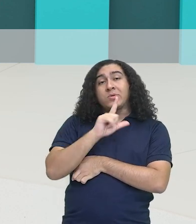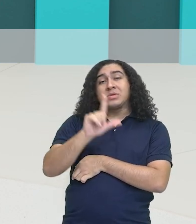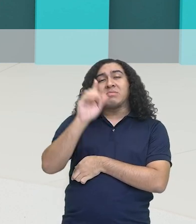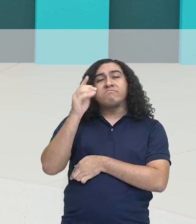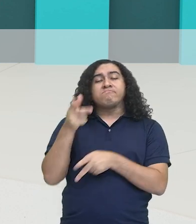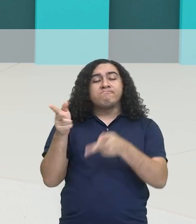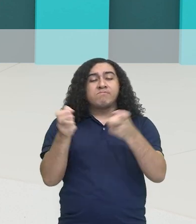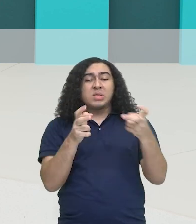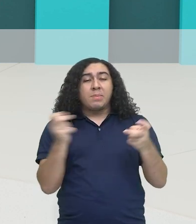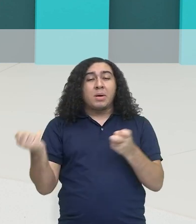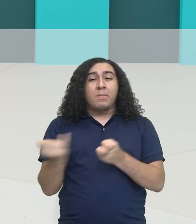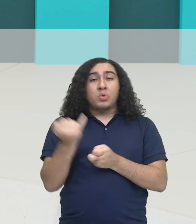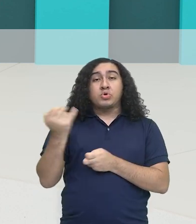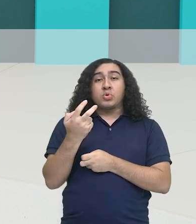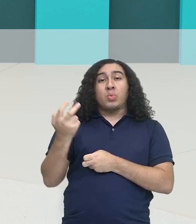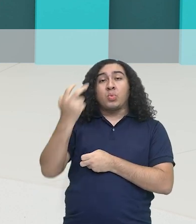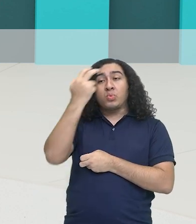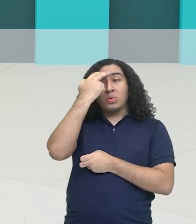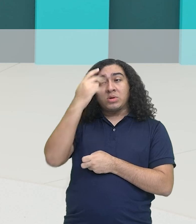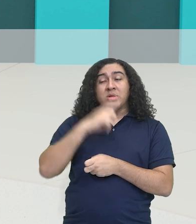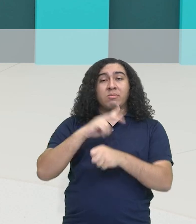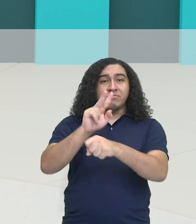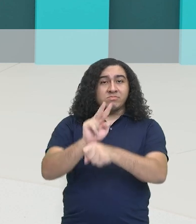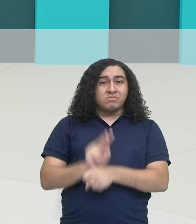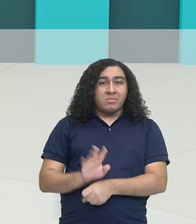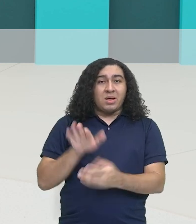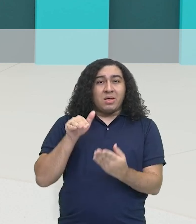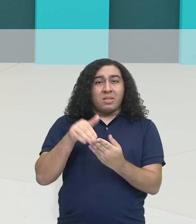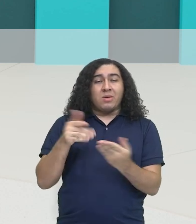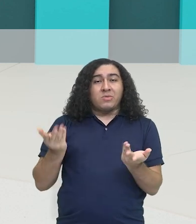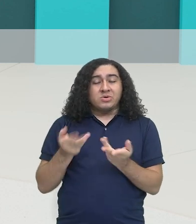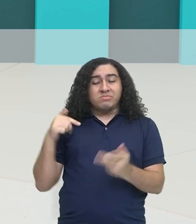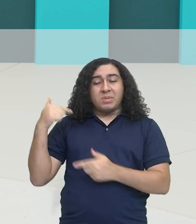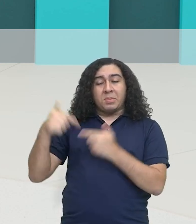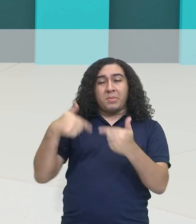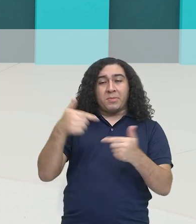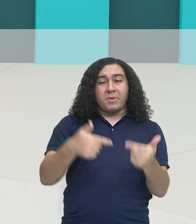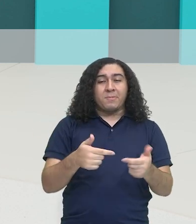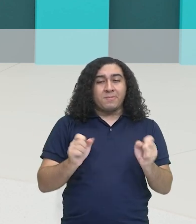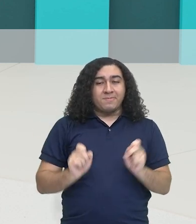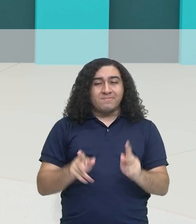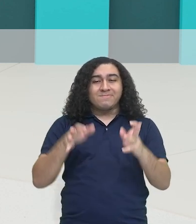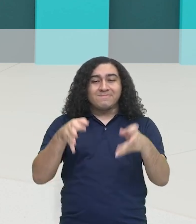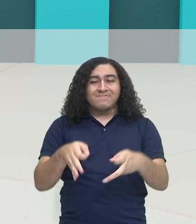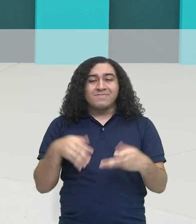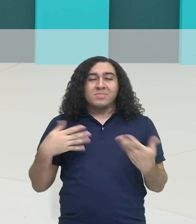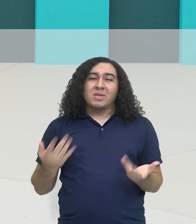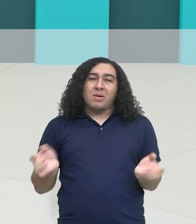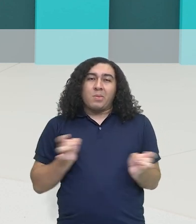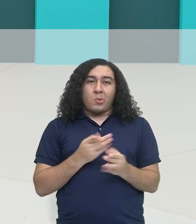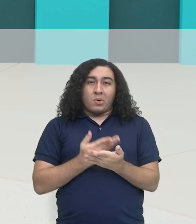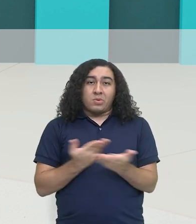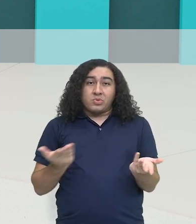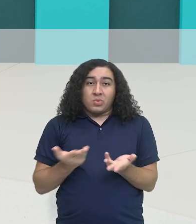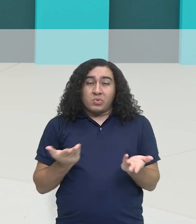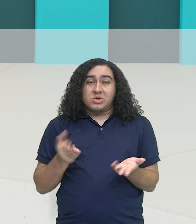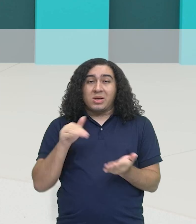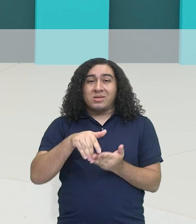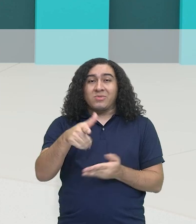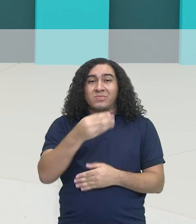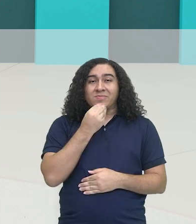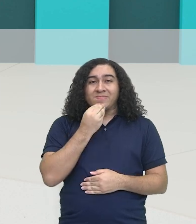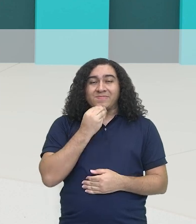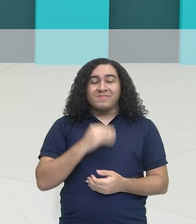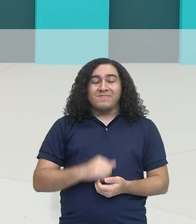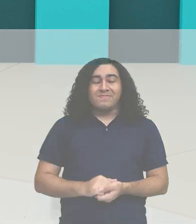a importância da cultura sendo preservada aí de geração em geração, tá certo? Então, eu fico por aqui e até uma